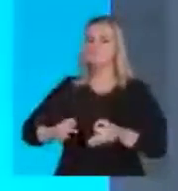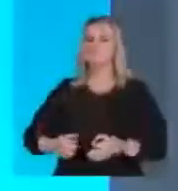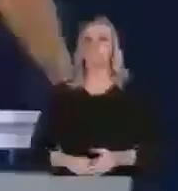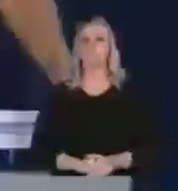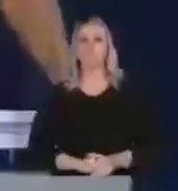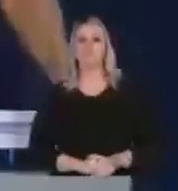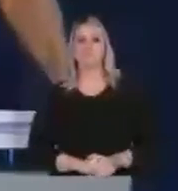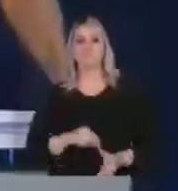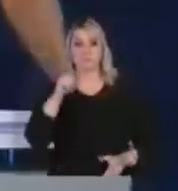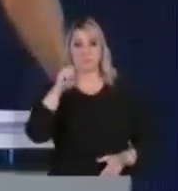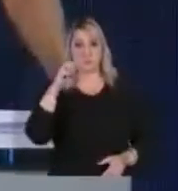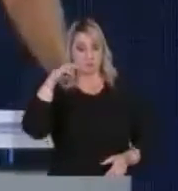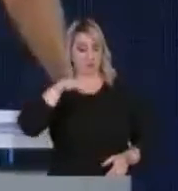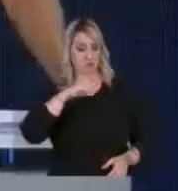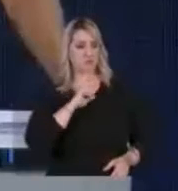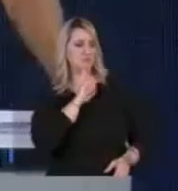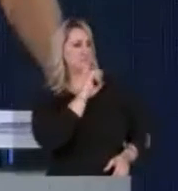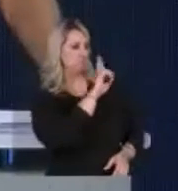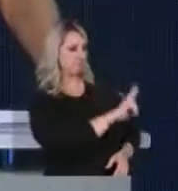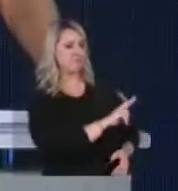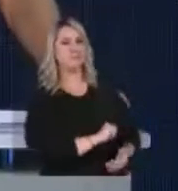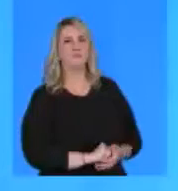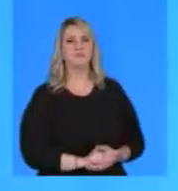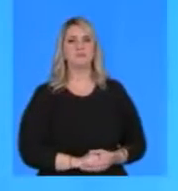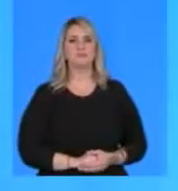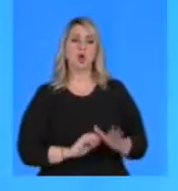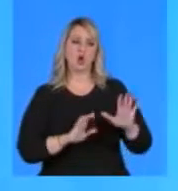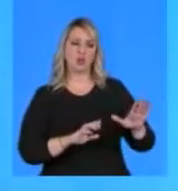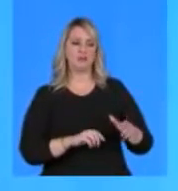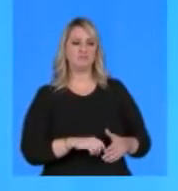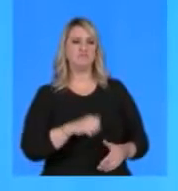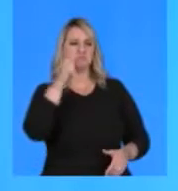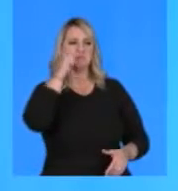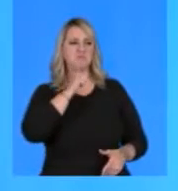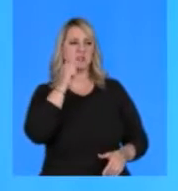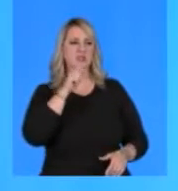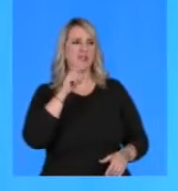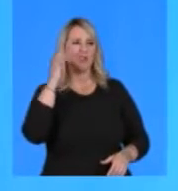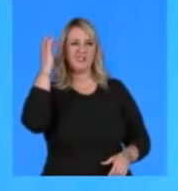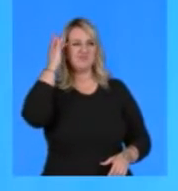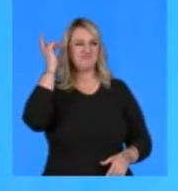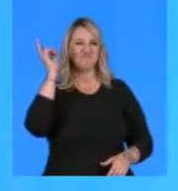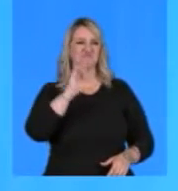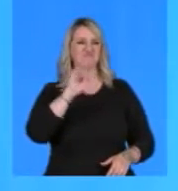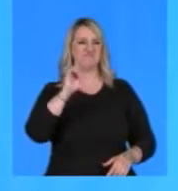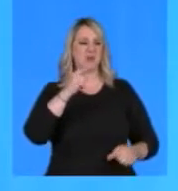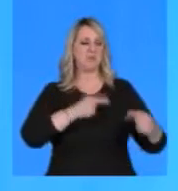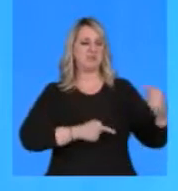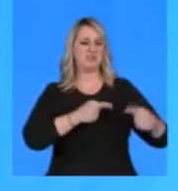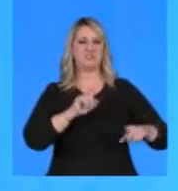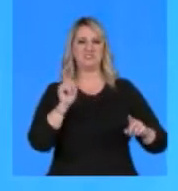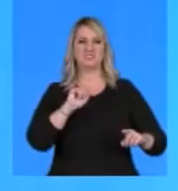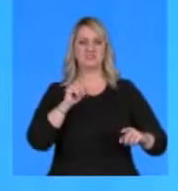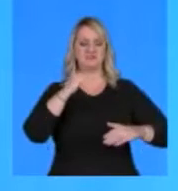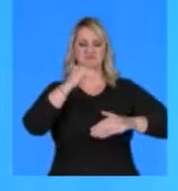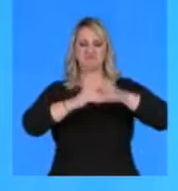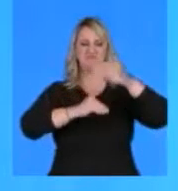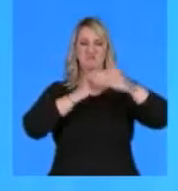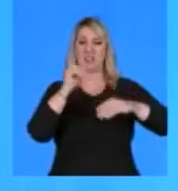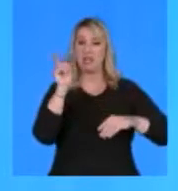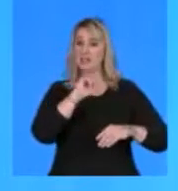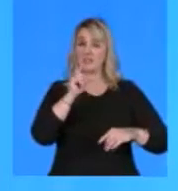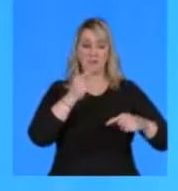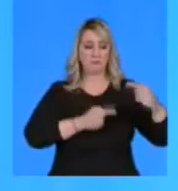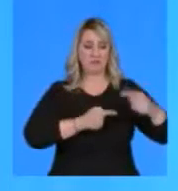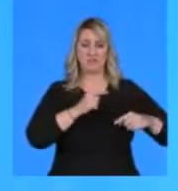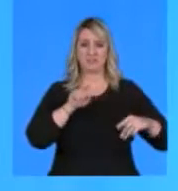candidato o senhor tem mais um minuto para tréplica jandira você ou mulher que amadureceu na política não é isso política não é